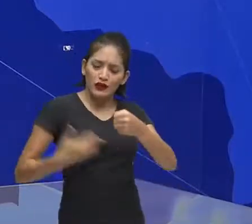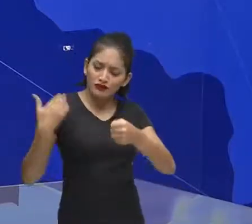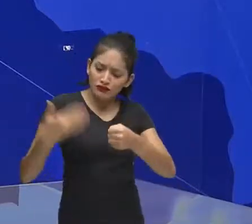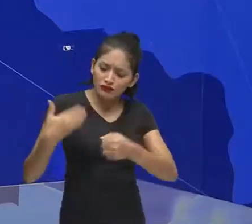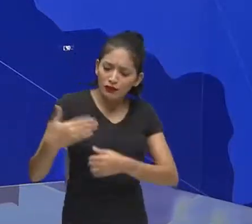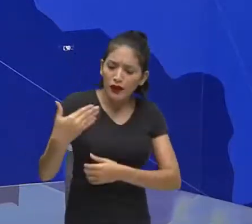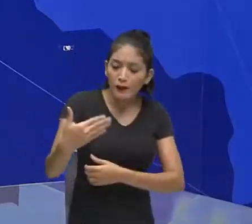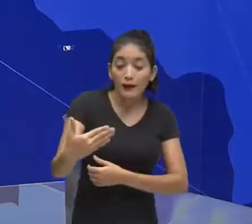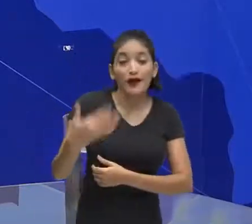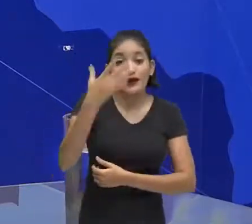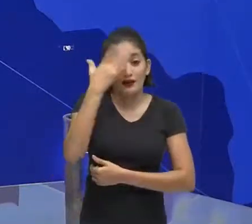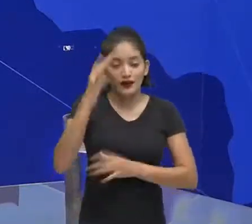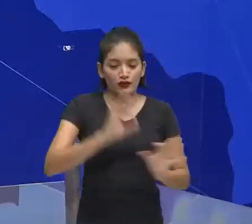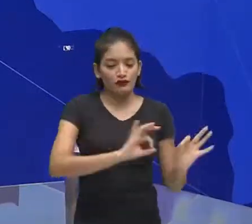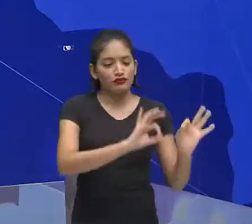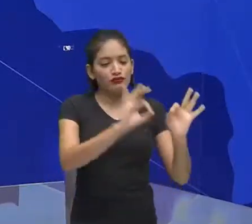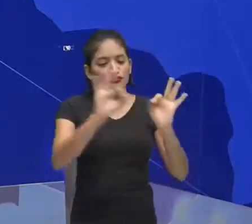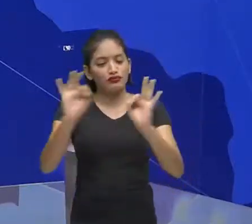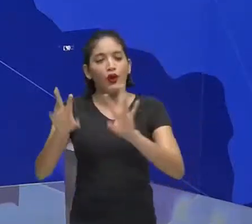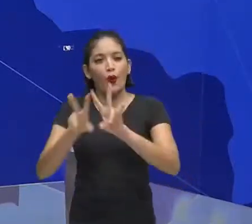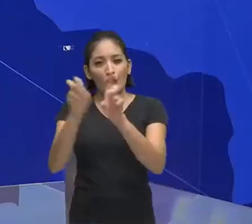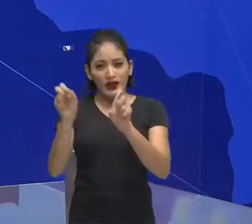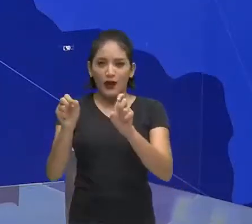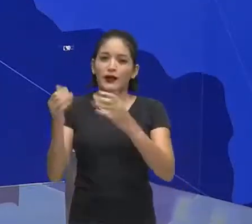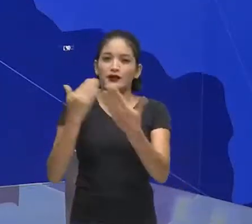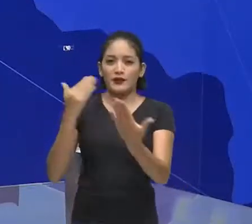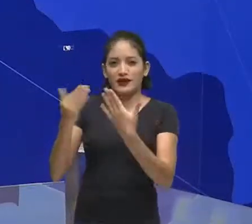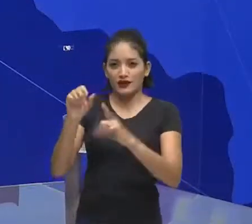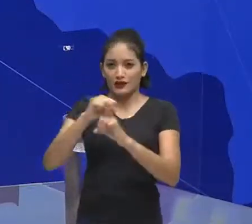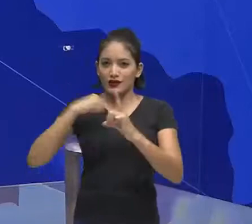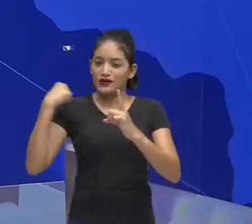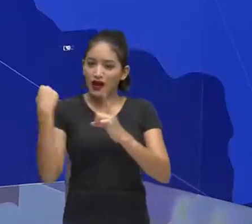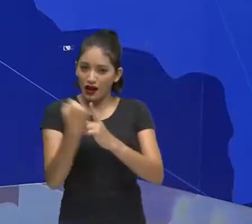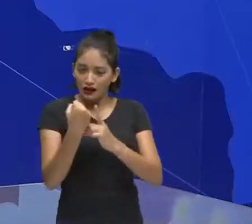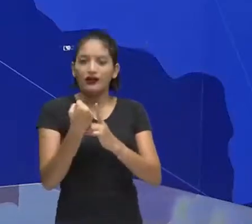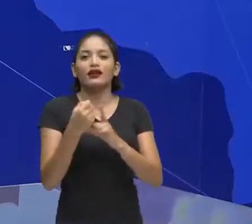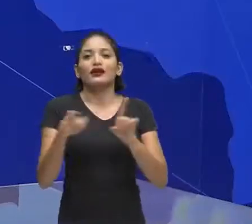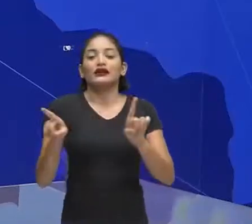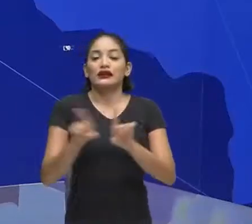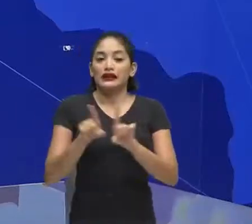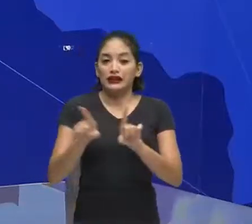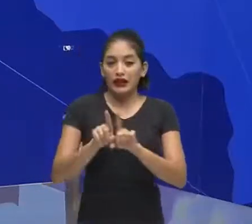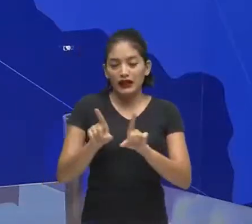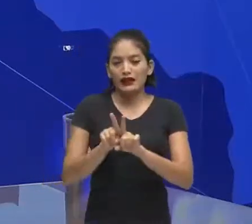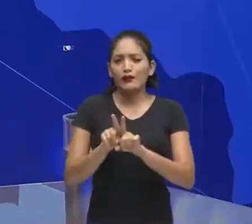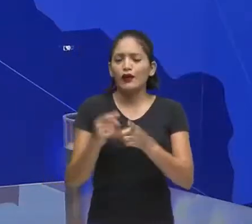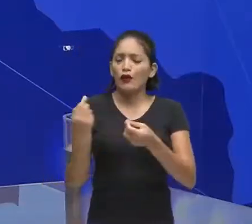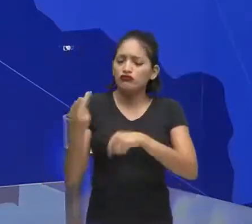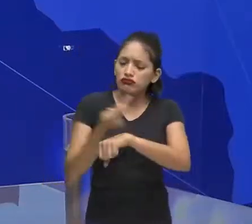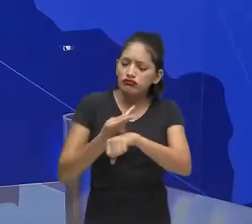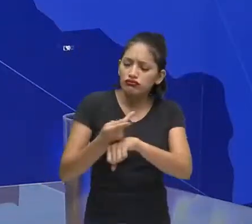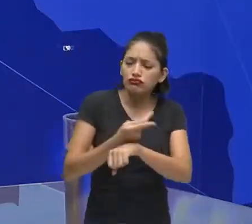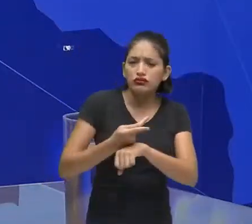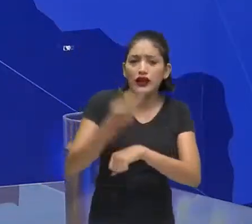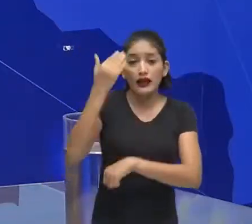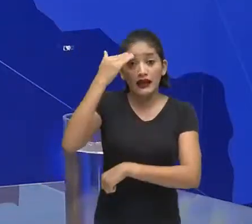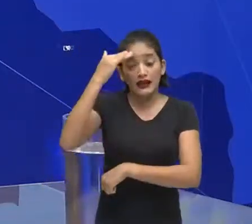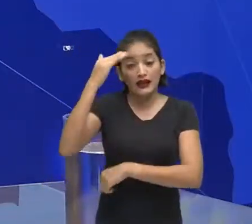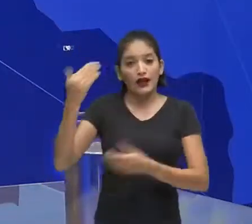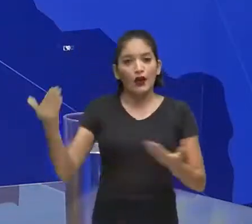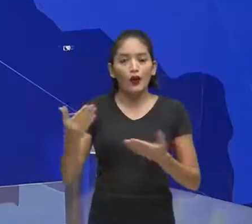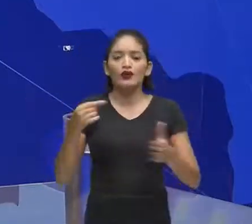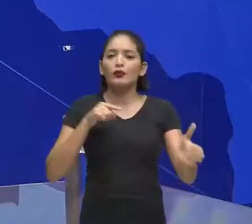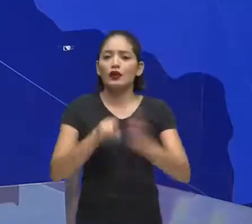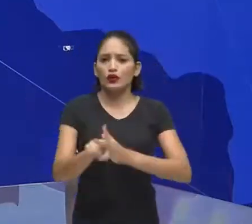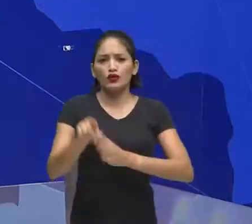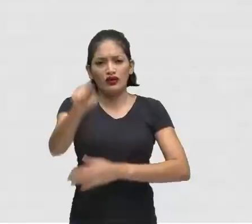vem acompanhando o psicossocial, para quem vem acompanhando os programas dessa busca de tentar se compreender, hoje a gente pergunta, como é